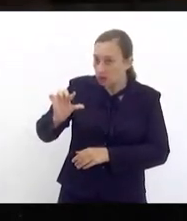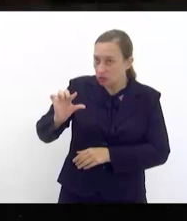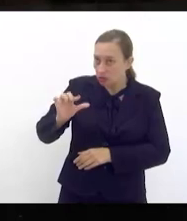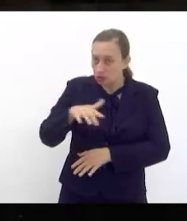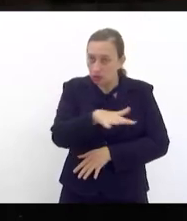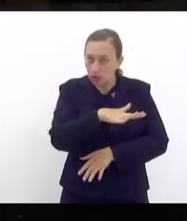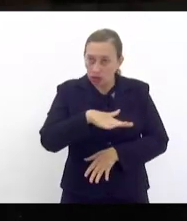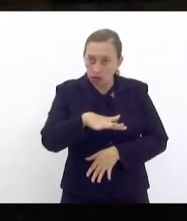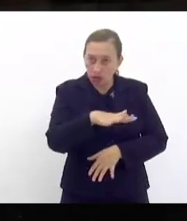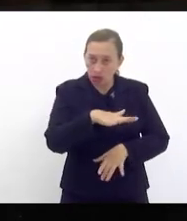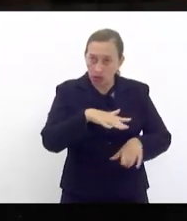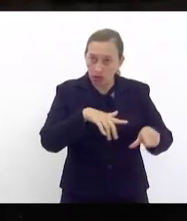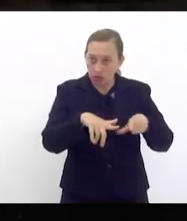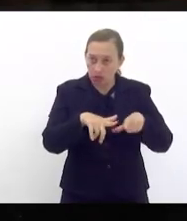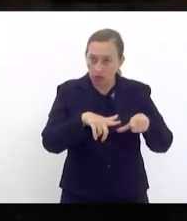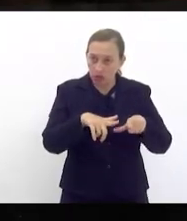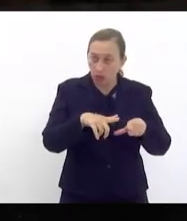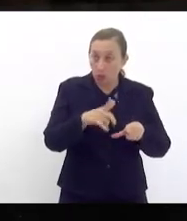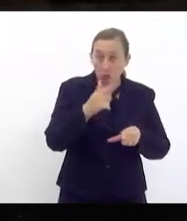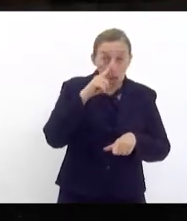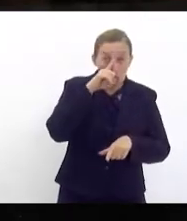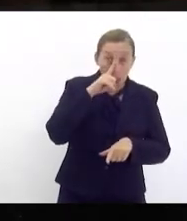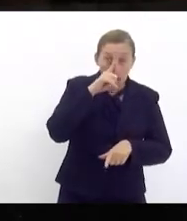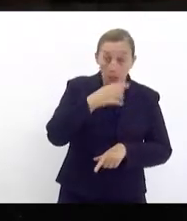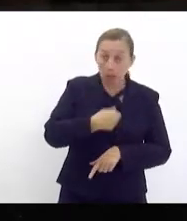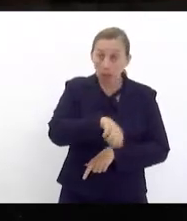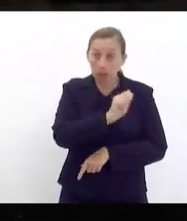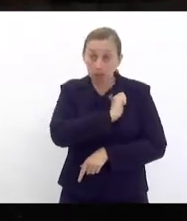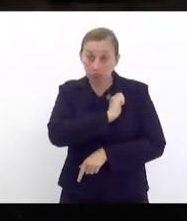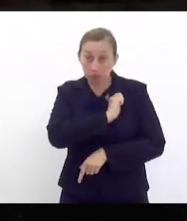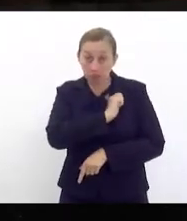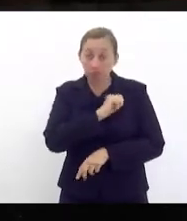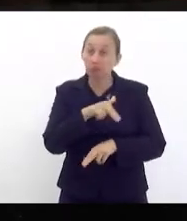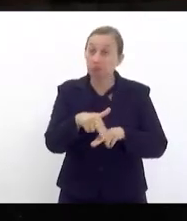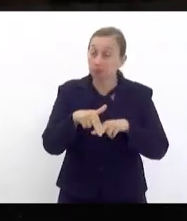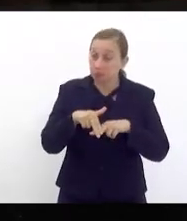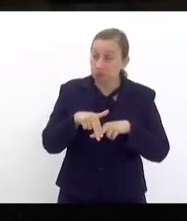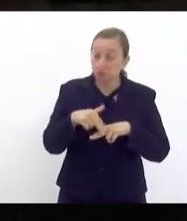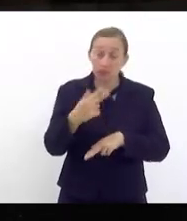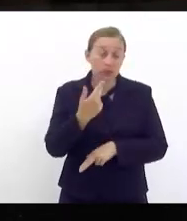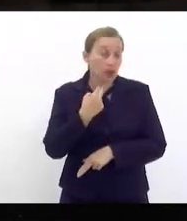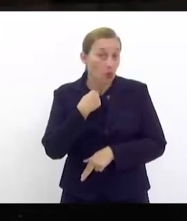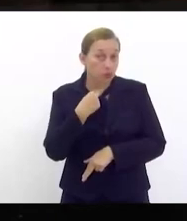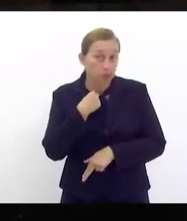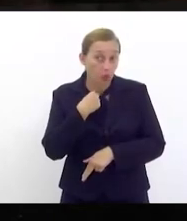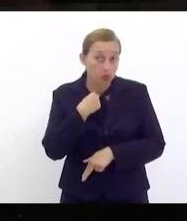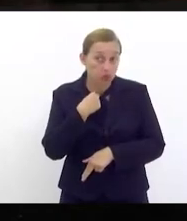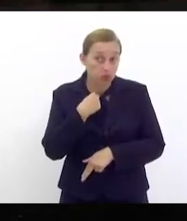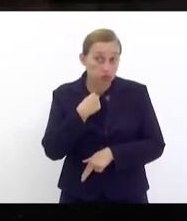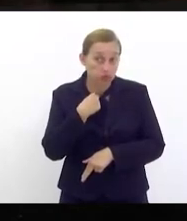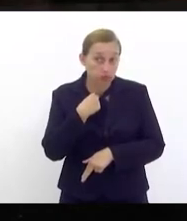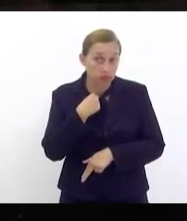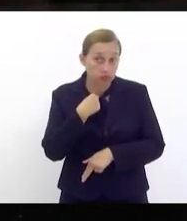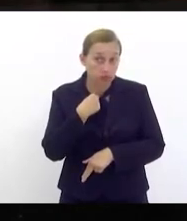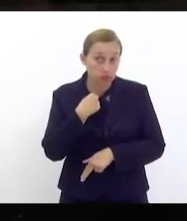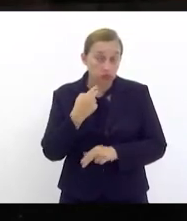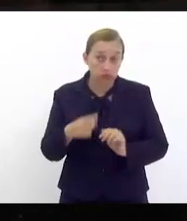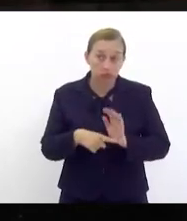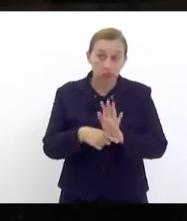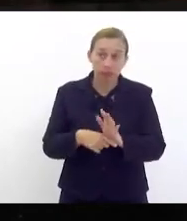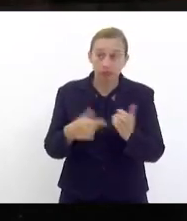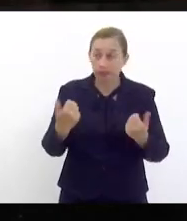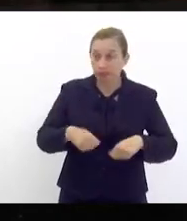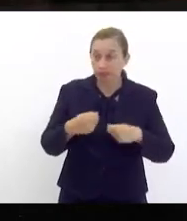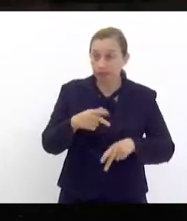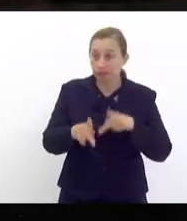convencionou chamar de risco fiscal e, portanto, não pode sanar, não pode atender às necessidades